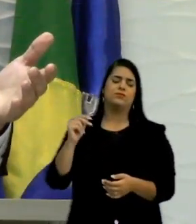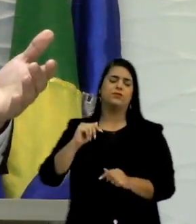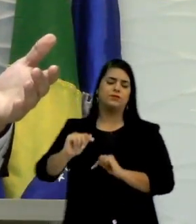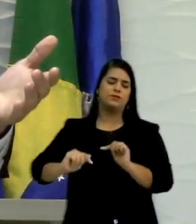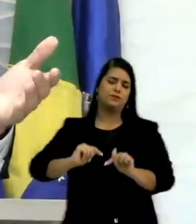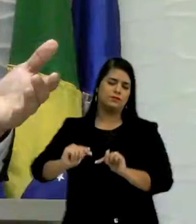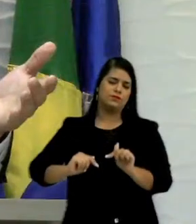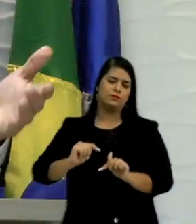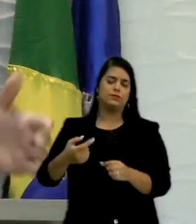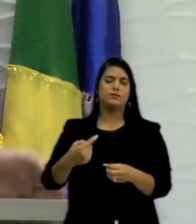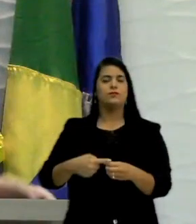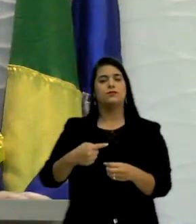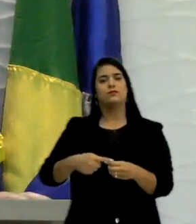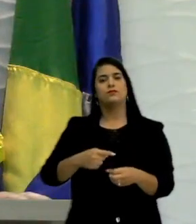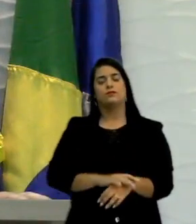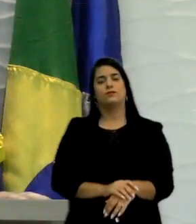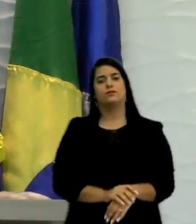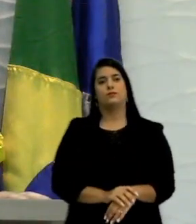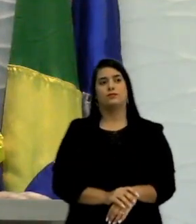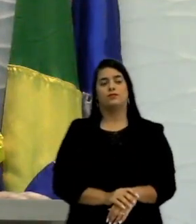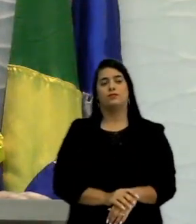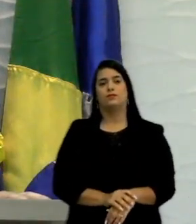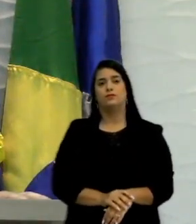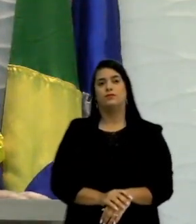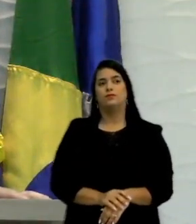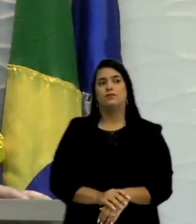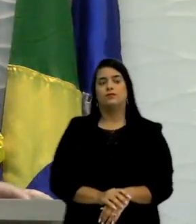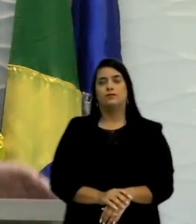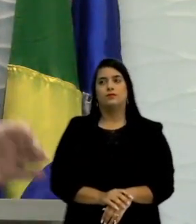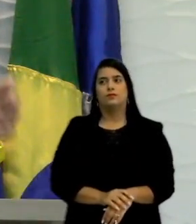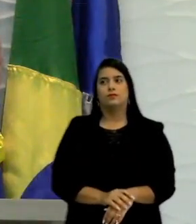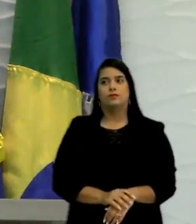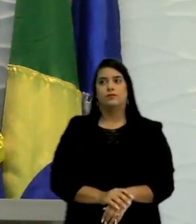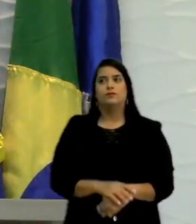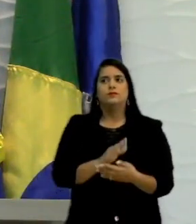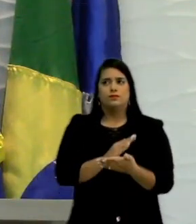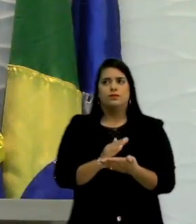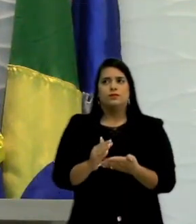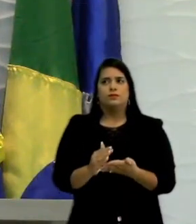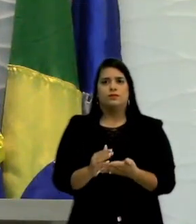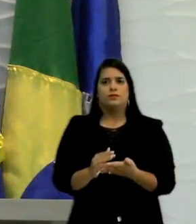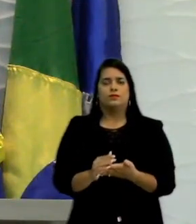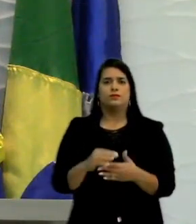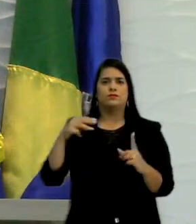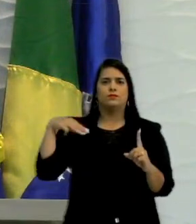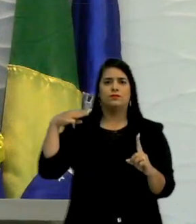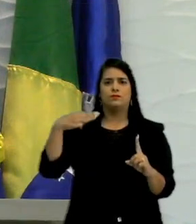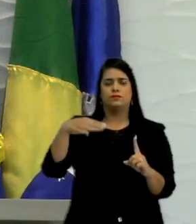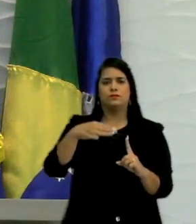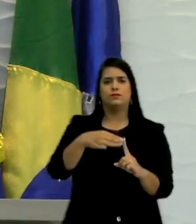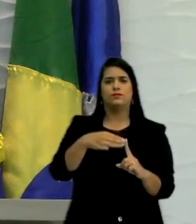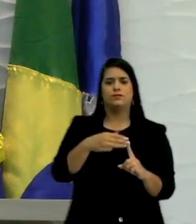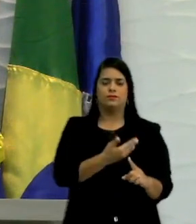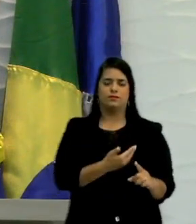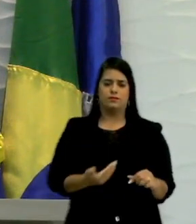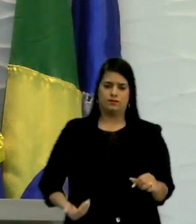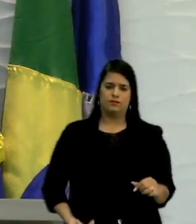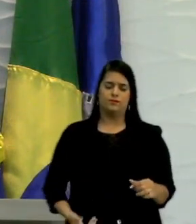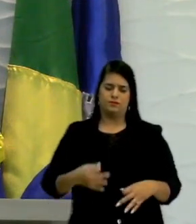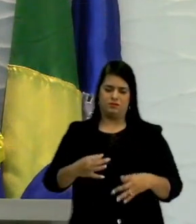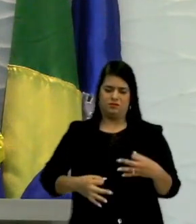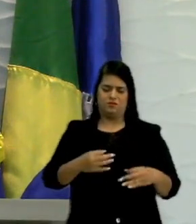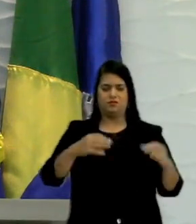aqui no nosso município, estive ingressando no Ministério Público com uma ação contra a Compesa para que nós